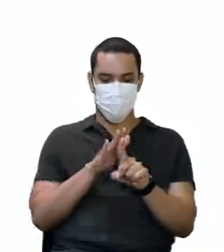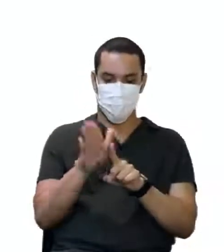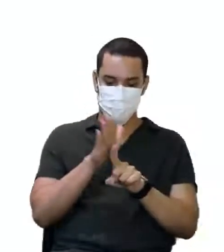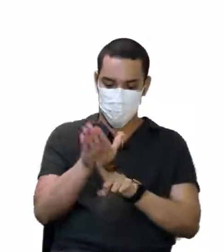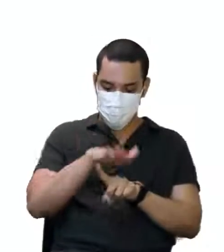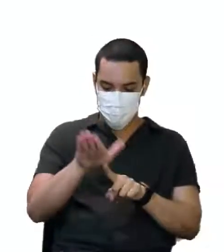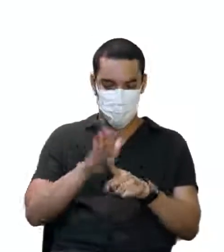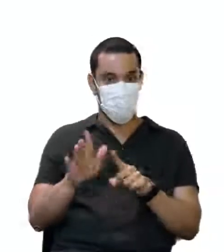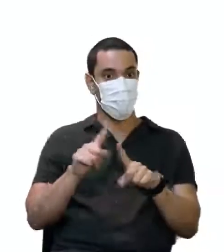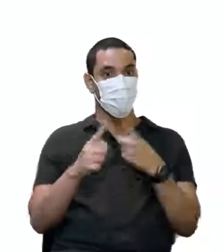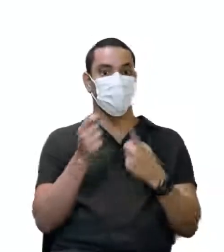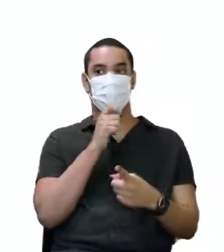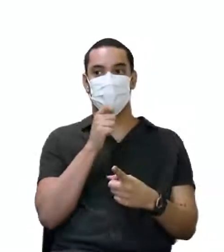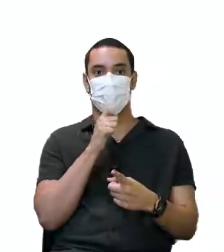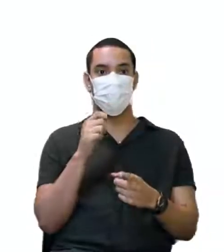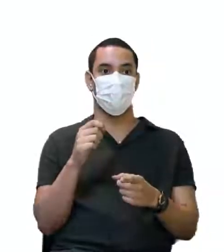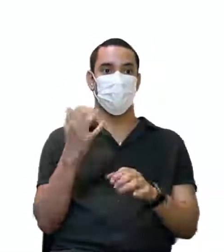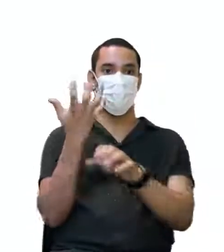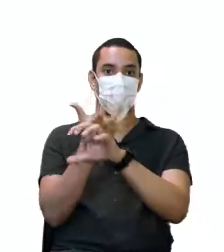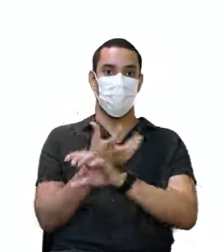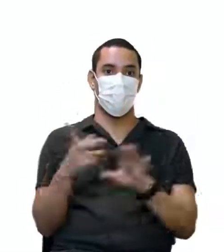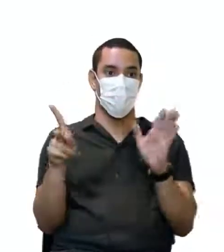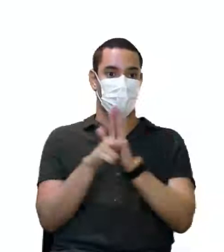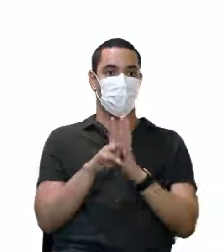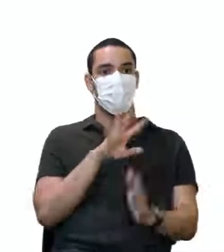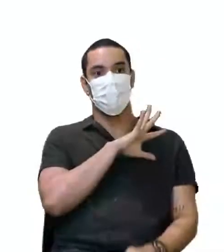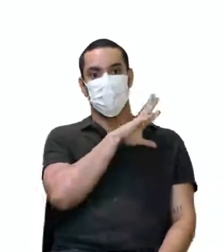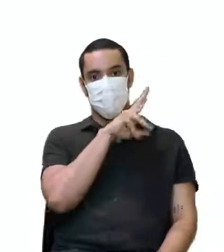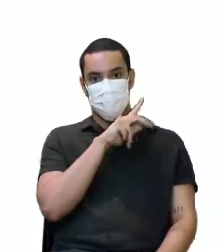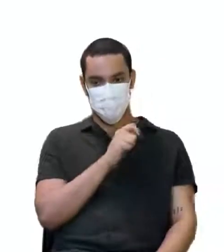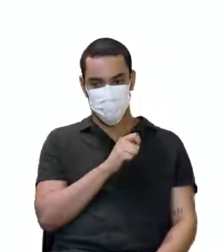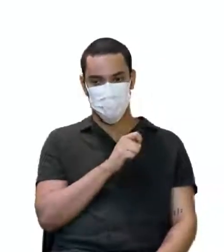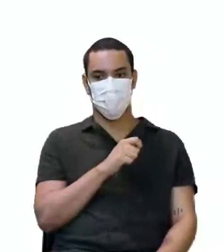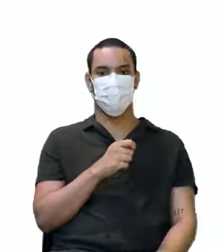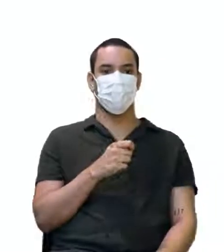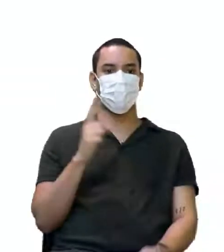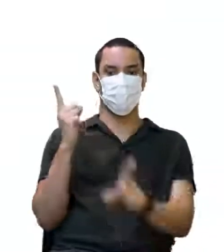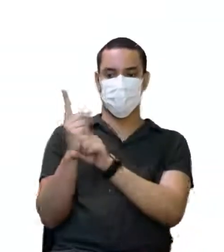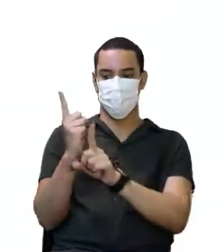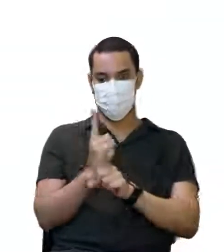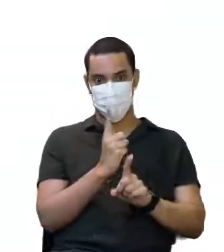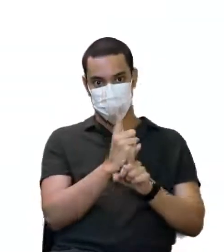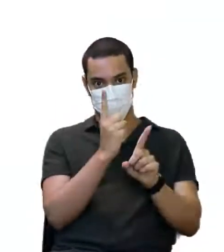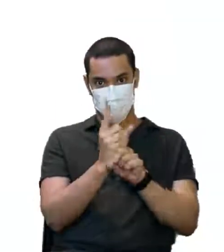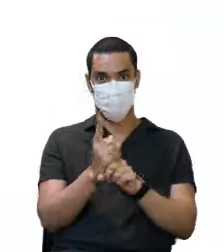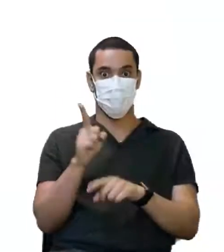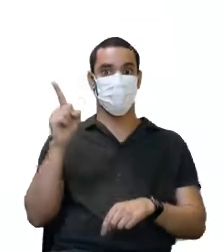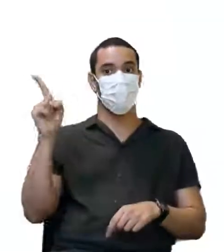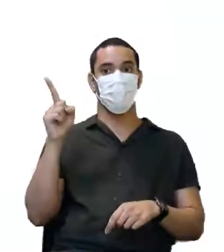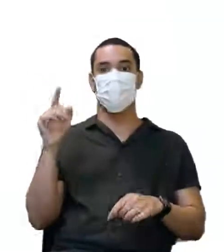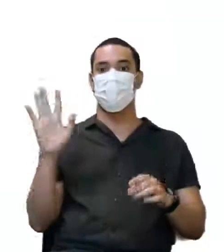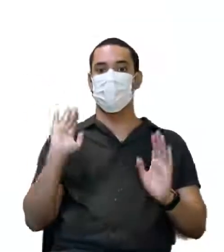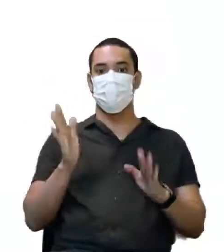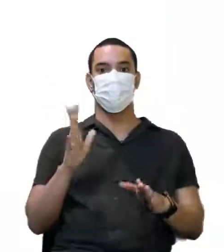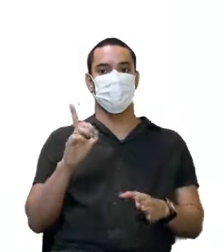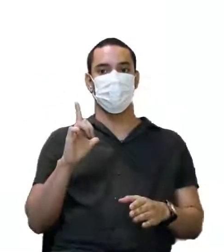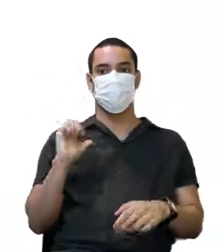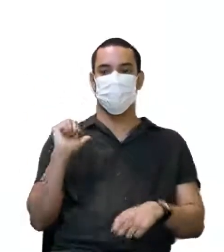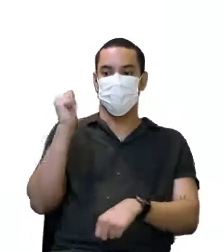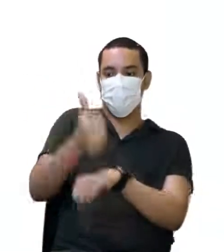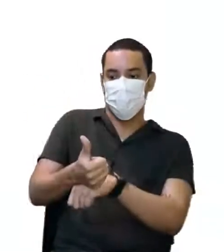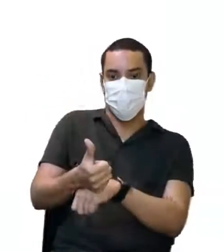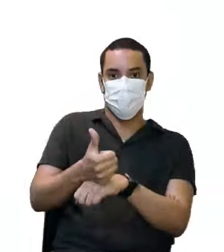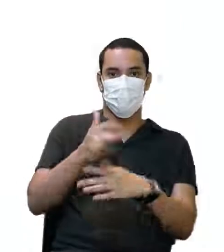mas ainda com os ossos dos animais que eles capturavam, tá bom? Ou que eles achavam. Eles praticamente dominaram